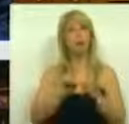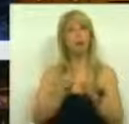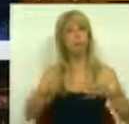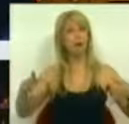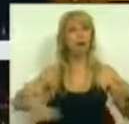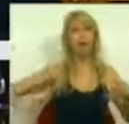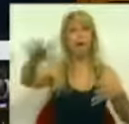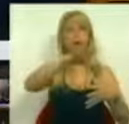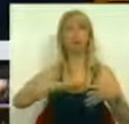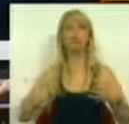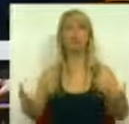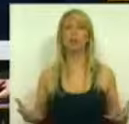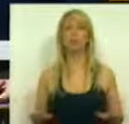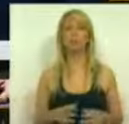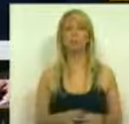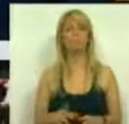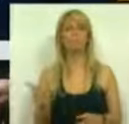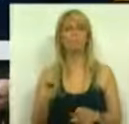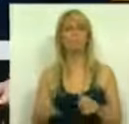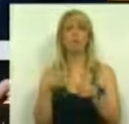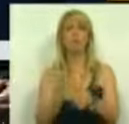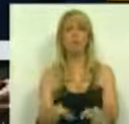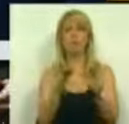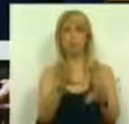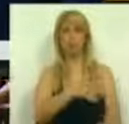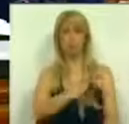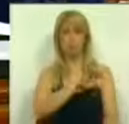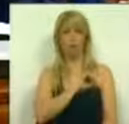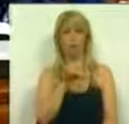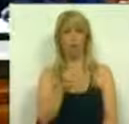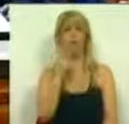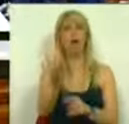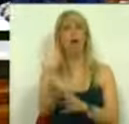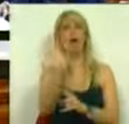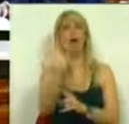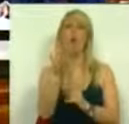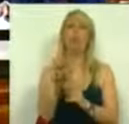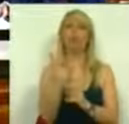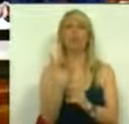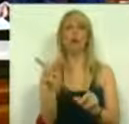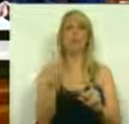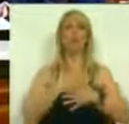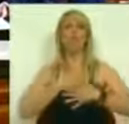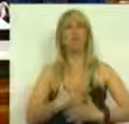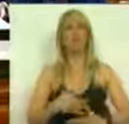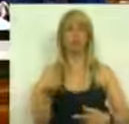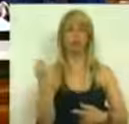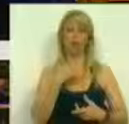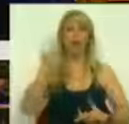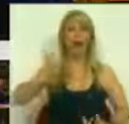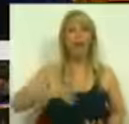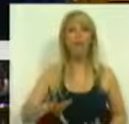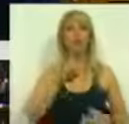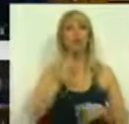abrangentes. Não seguimos como os espanhóis que optaram por uma solução voluntária. Nós queremos e propomos